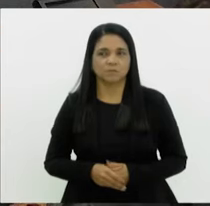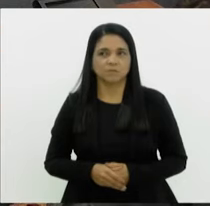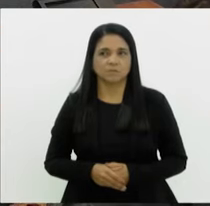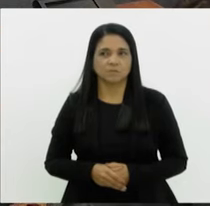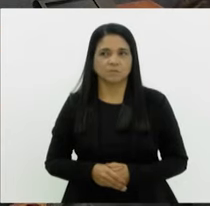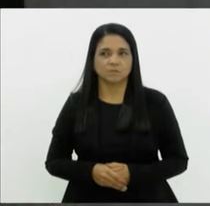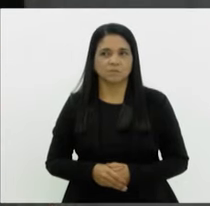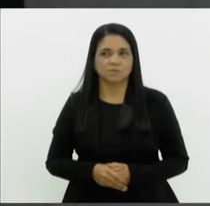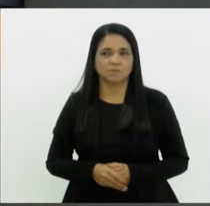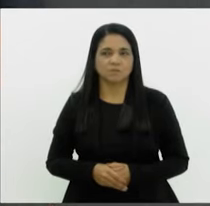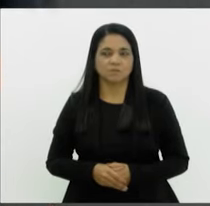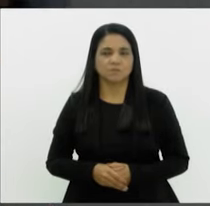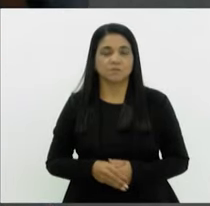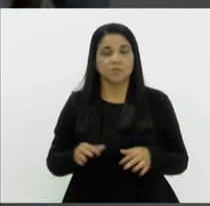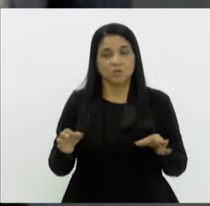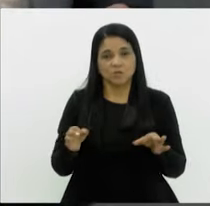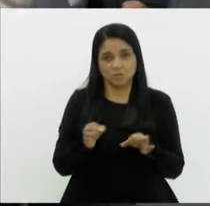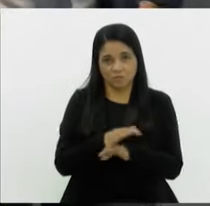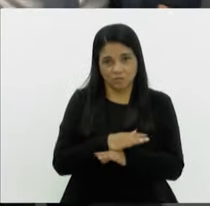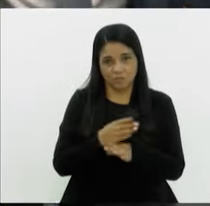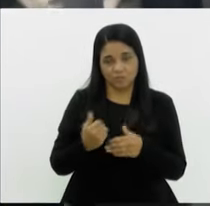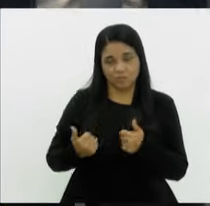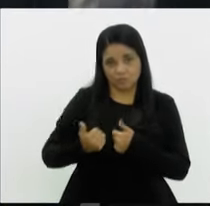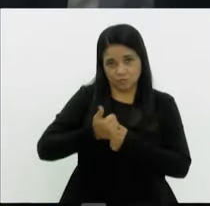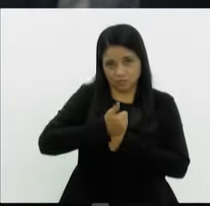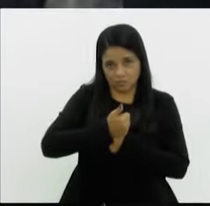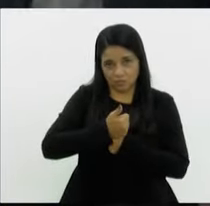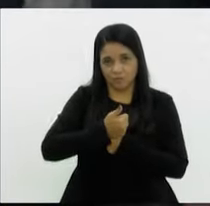Por favor. Pedir para concluir por substitutivo, por favor. Ok.